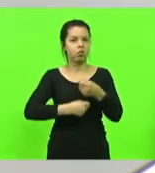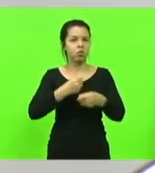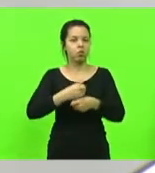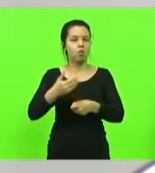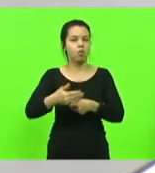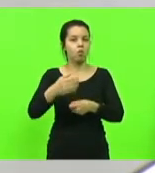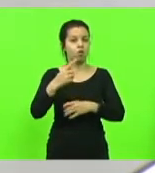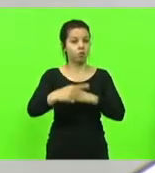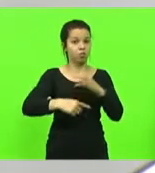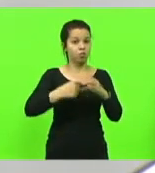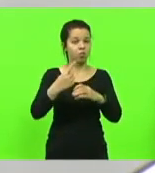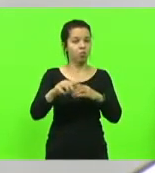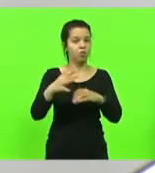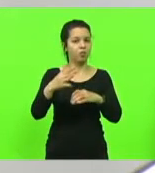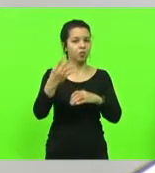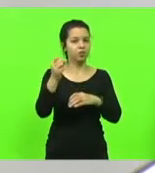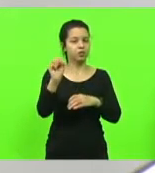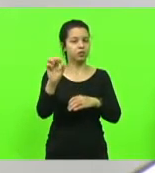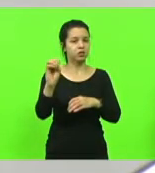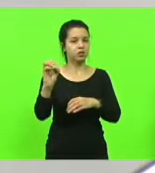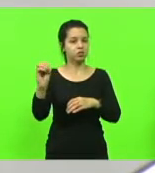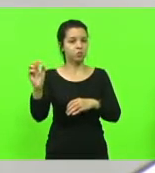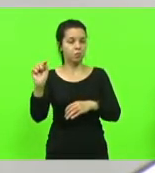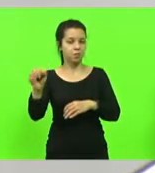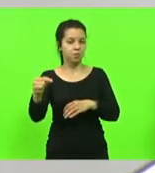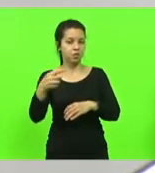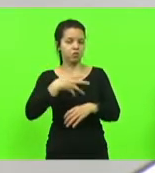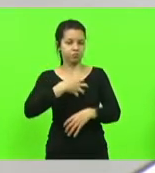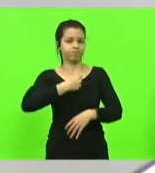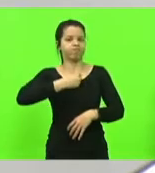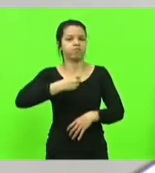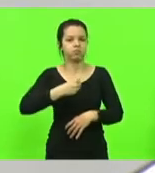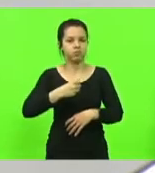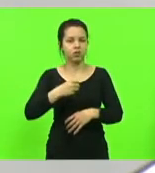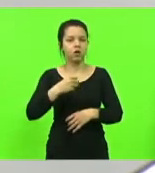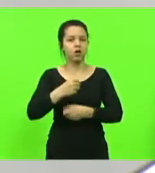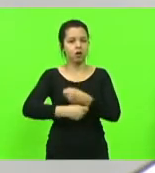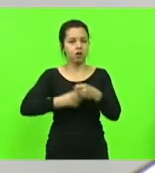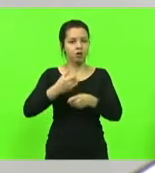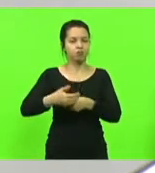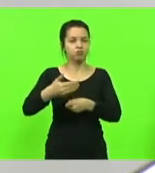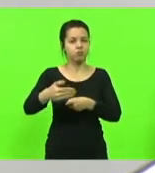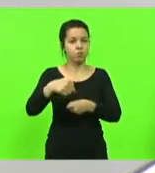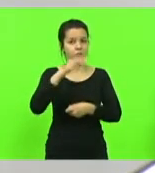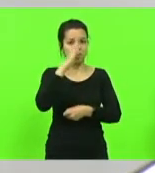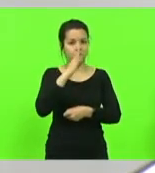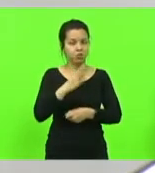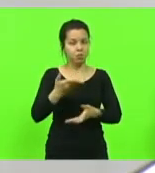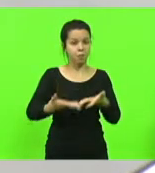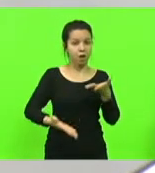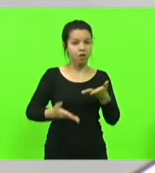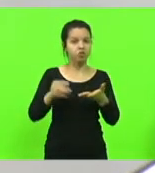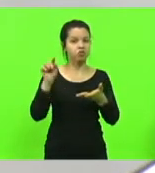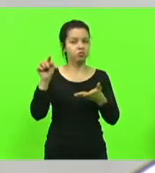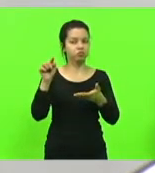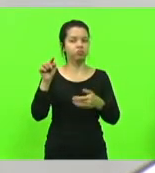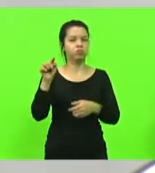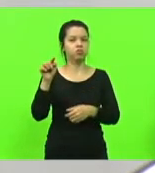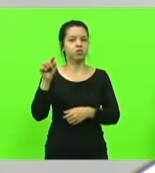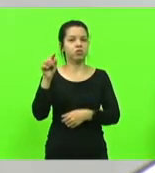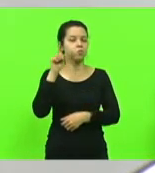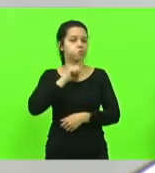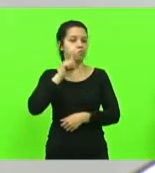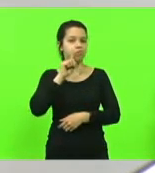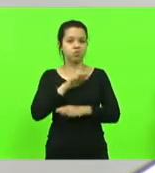mil suicídios a cada ano. O Brasil só perde para os Estados Unidos. No mundo, as